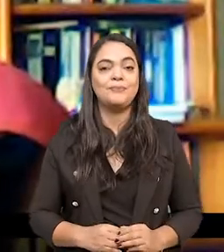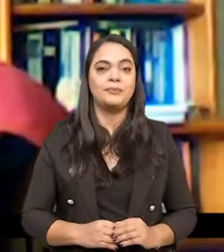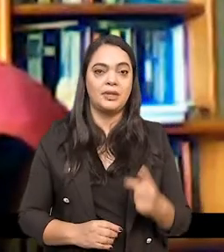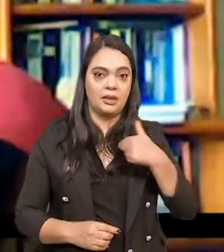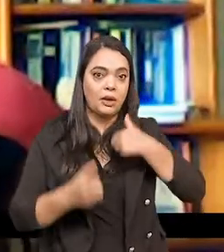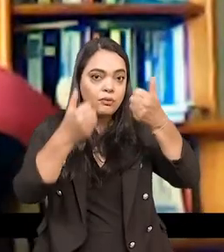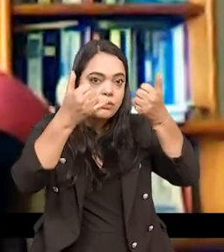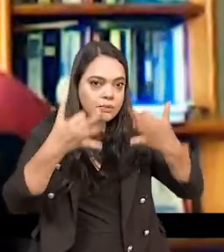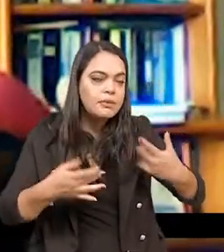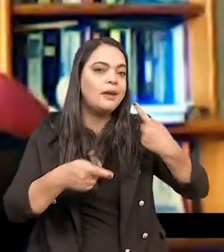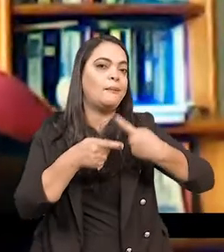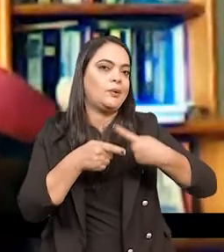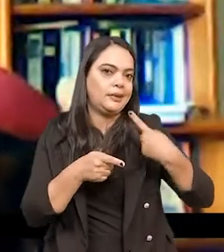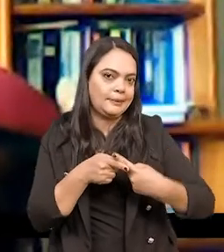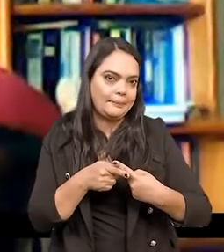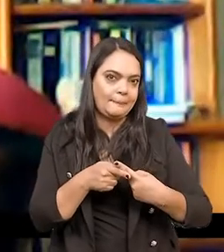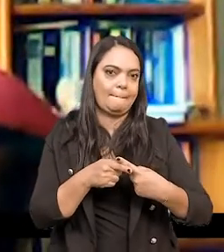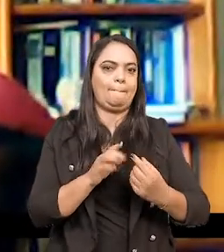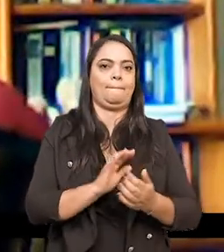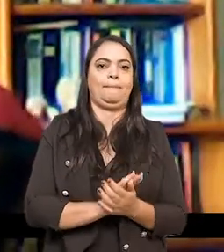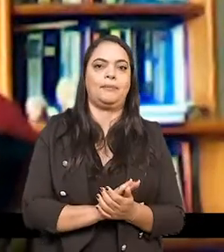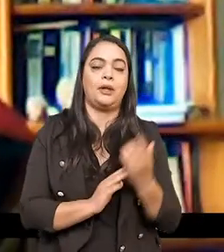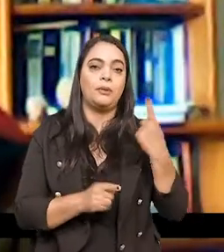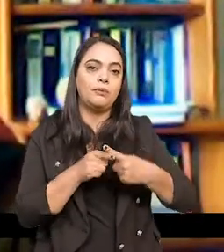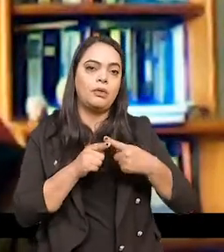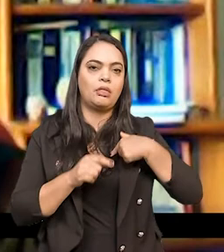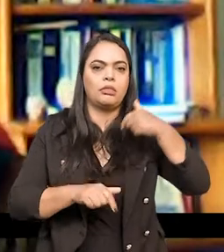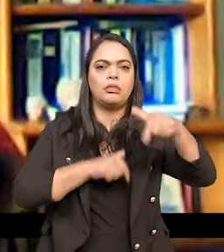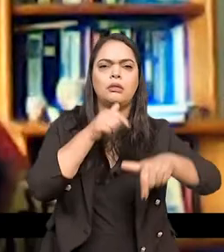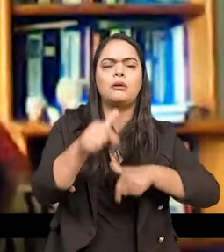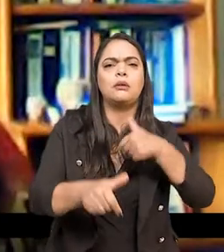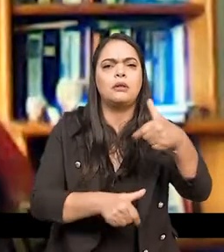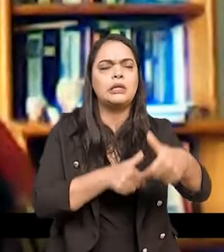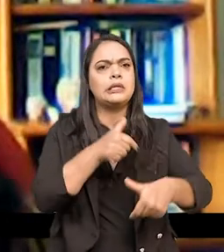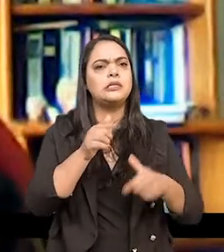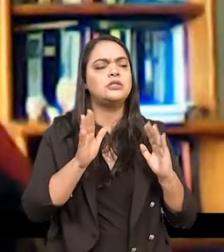E eu vou dizer por que delicada. Trabalhei durante